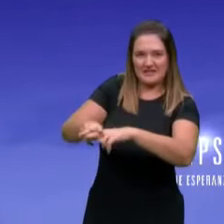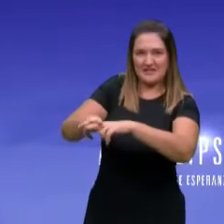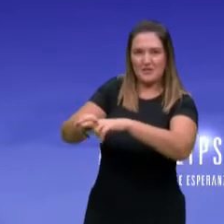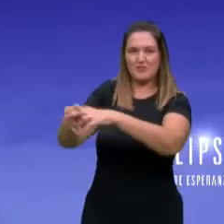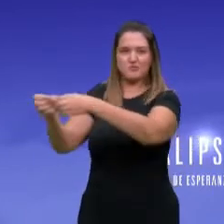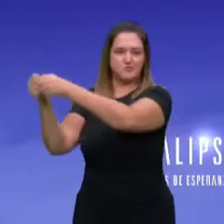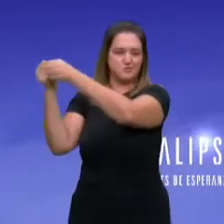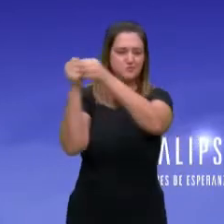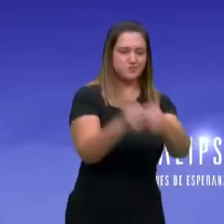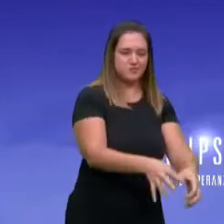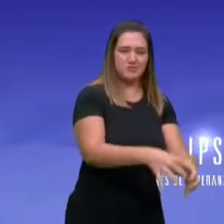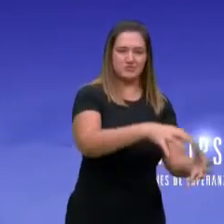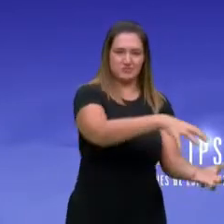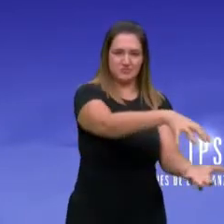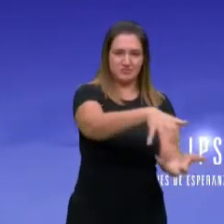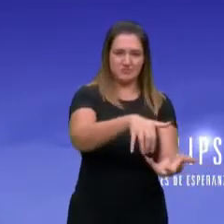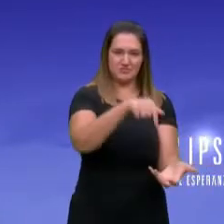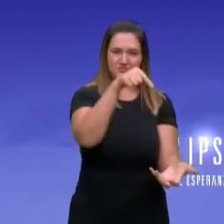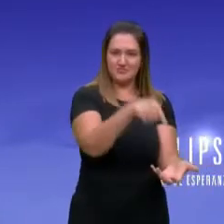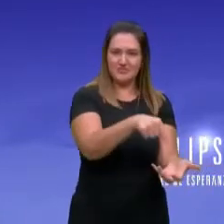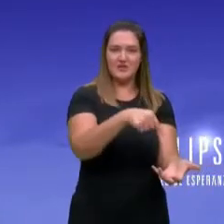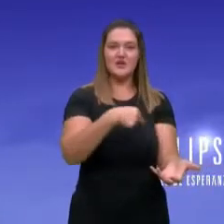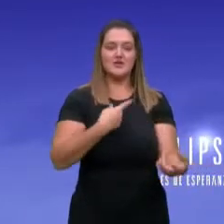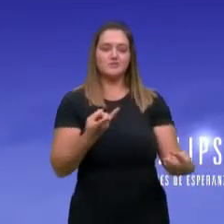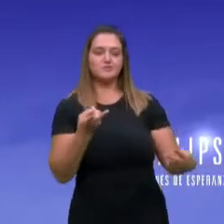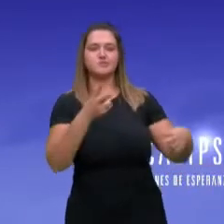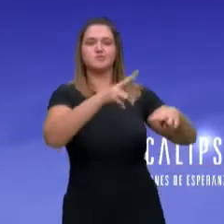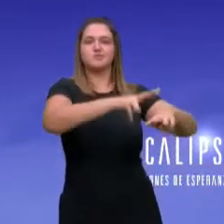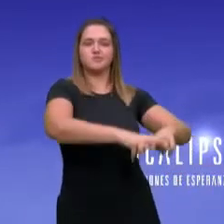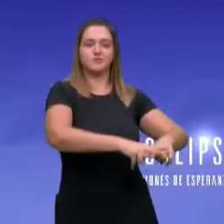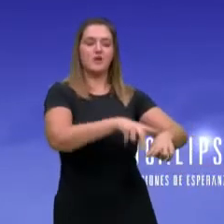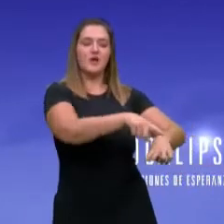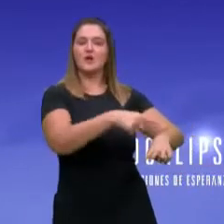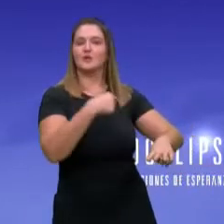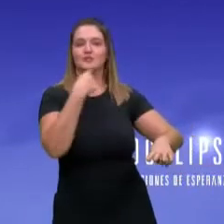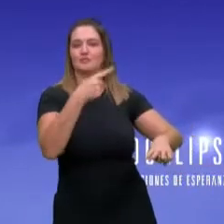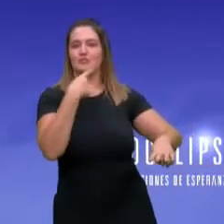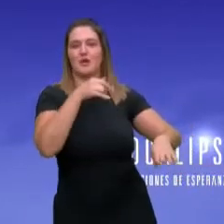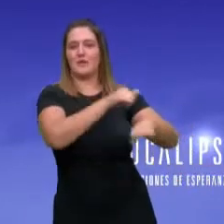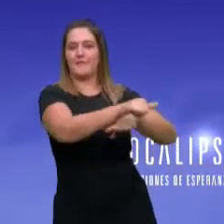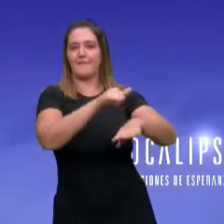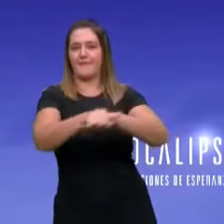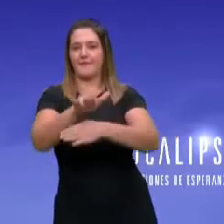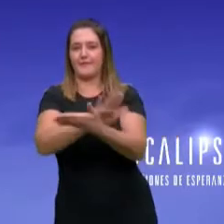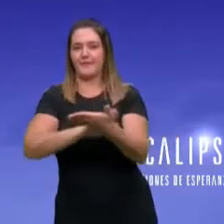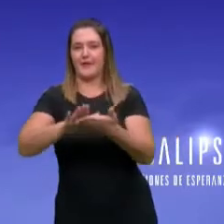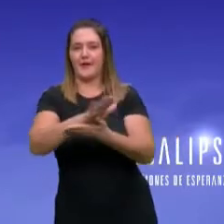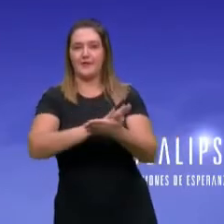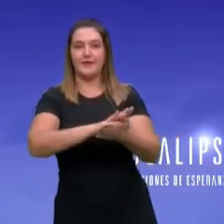no abismo, fechou-o e pôs selo sobre ele, para que não mais enganasse as nações,